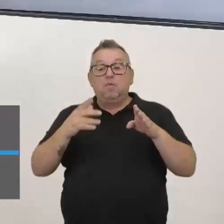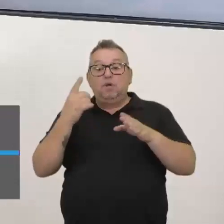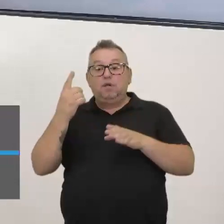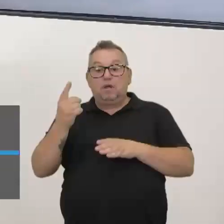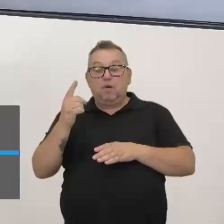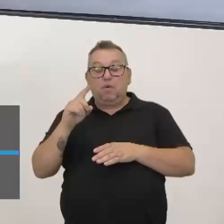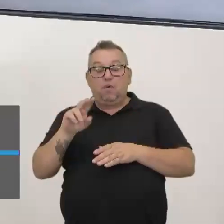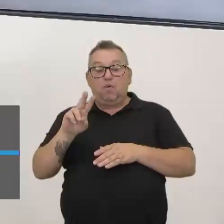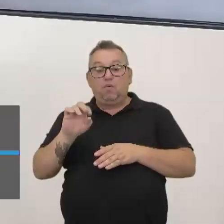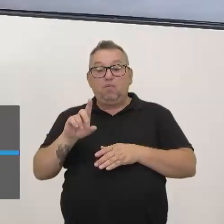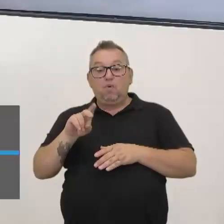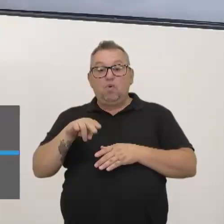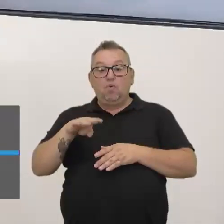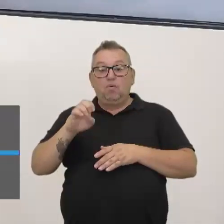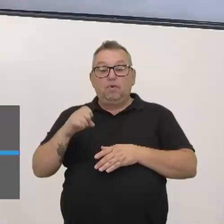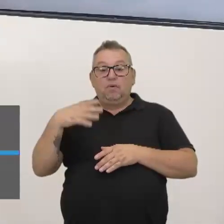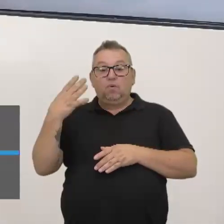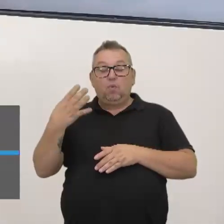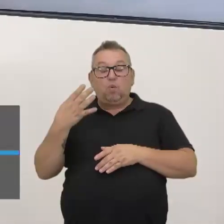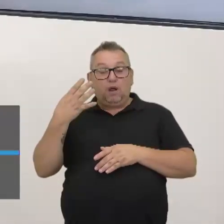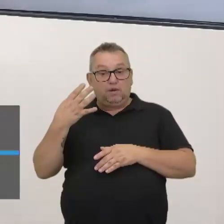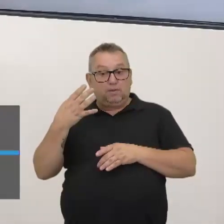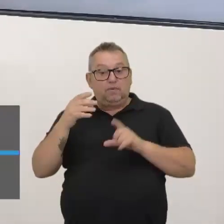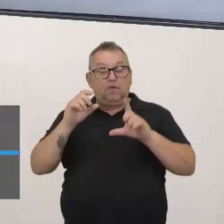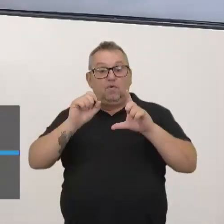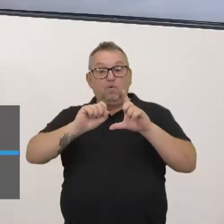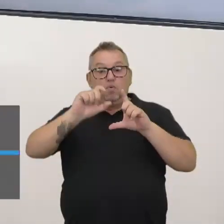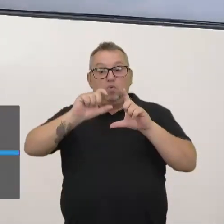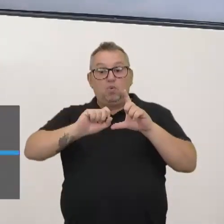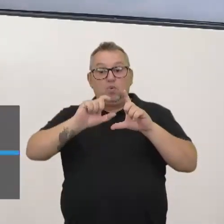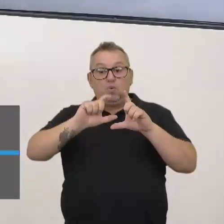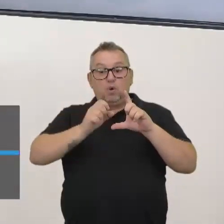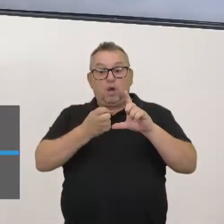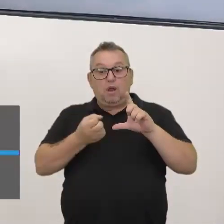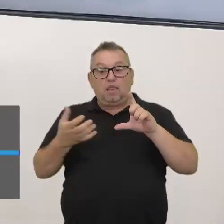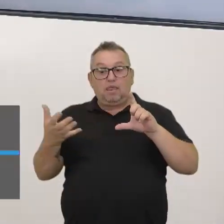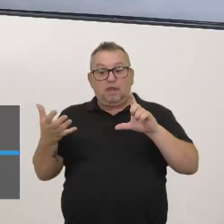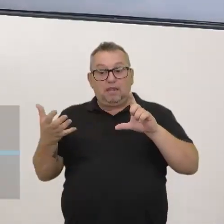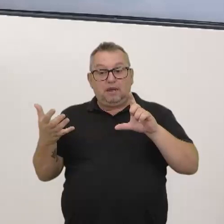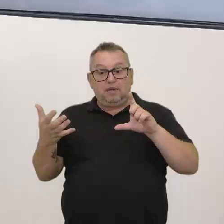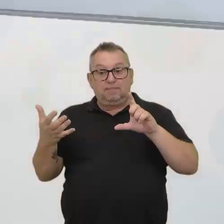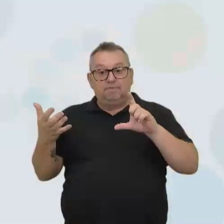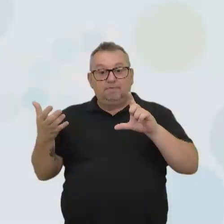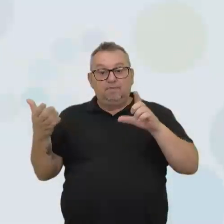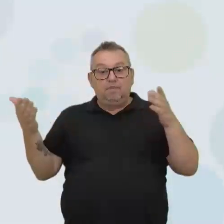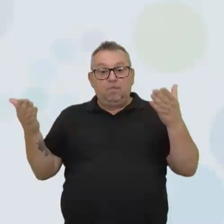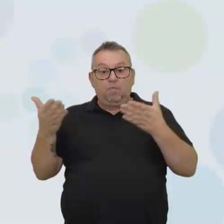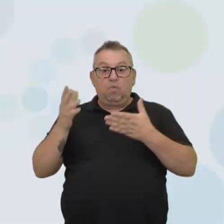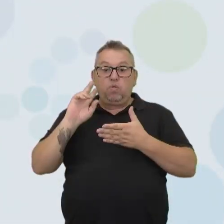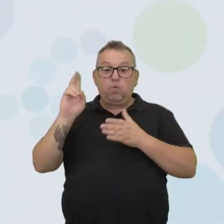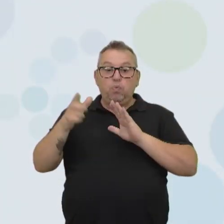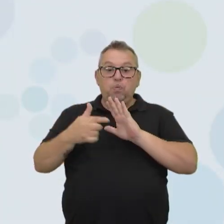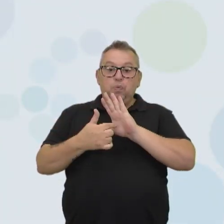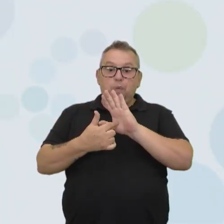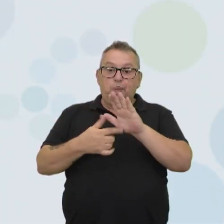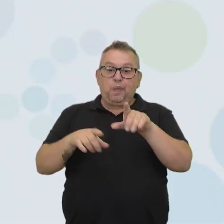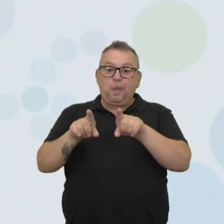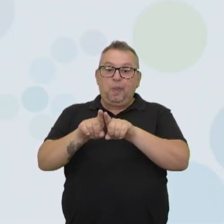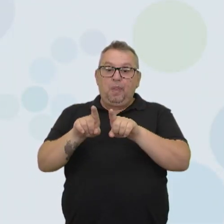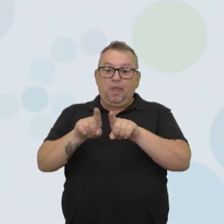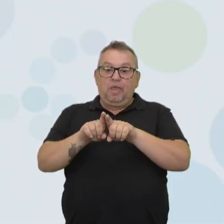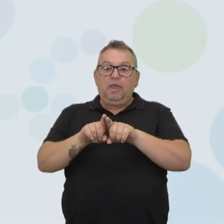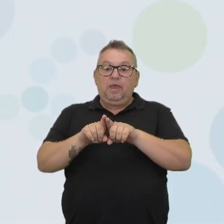estamos falando sobre proporcionalidade, sobre grandezas, tá certo? O título da nossa aula, nosso diretor já vai colocar aí para vocês,